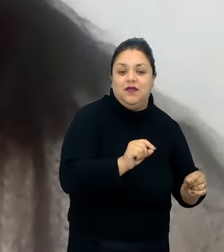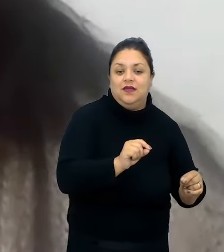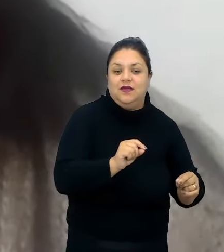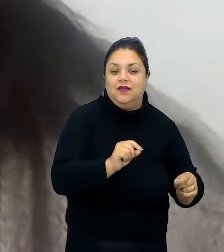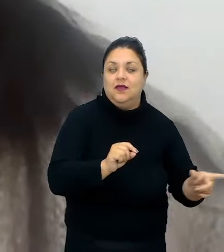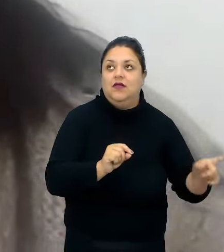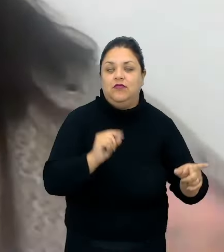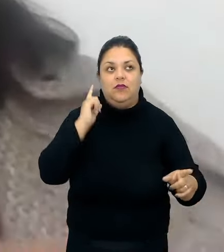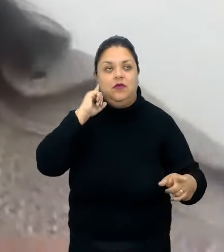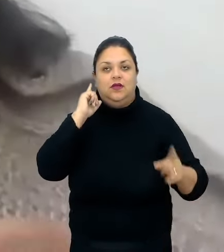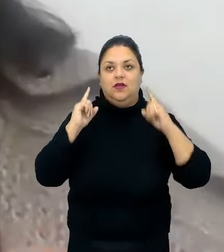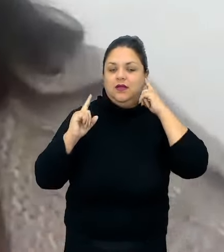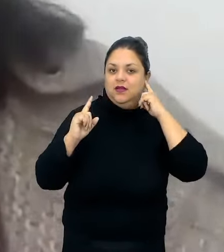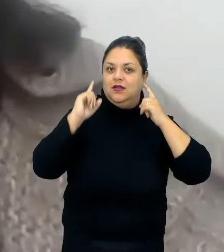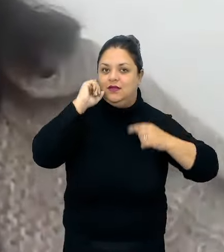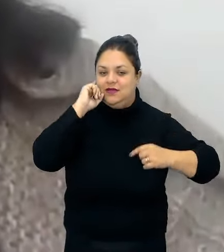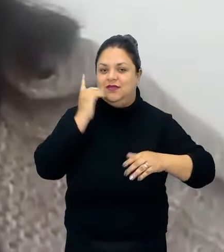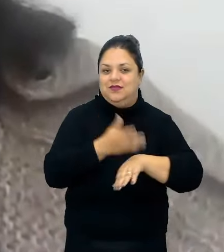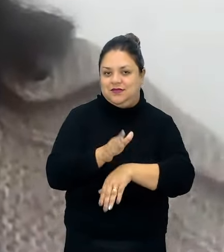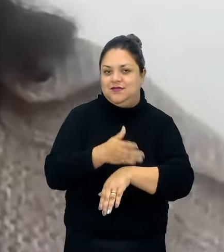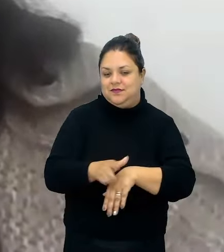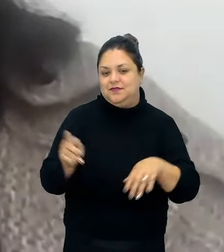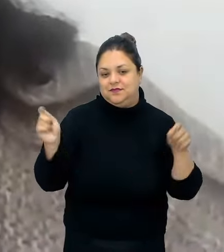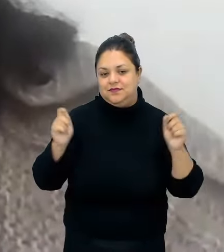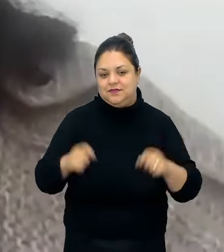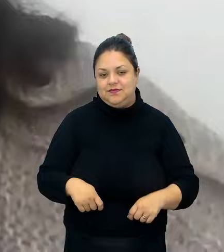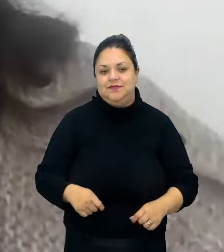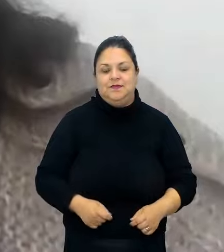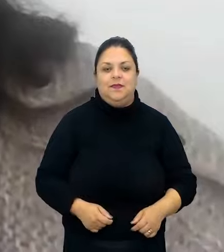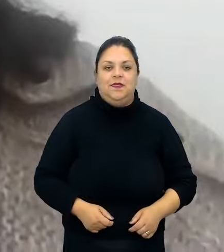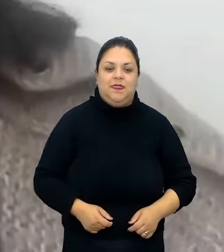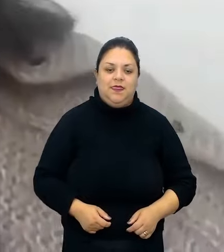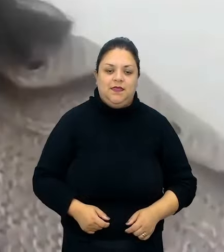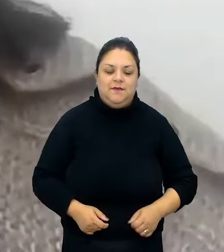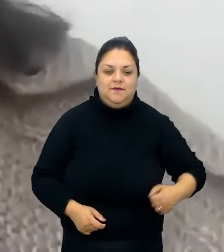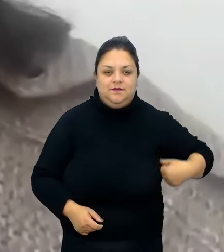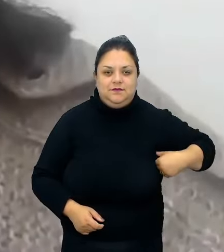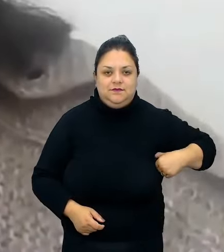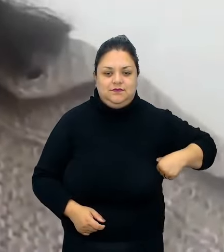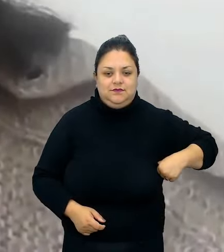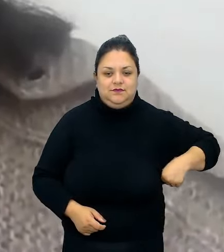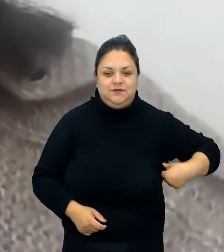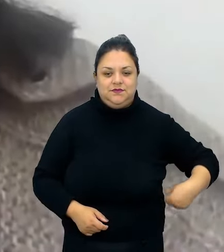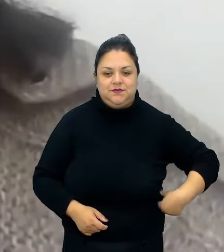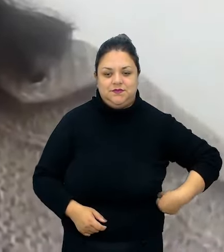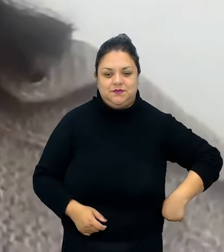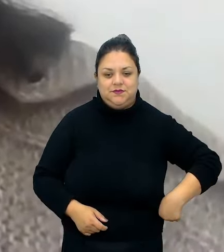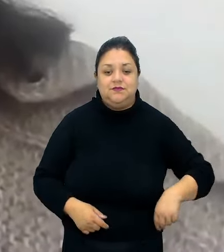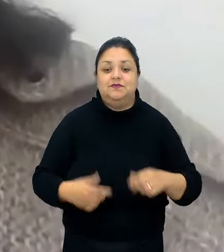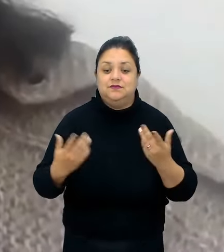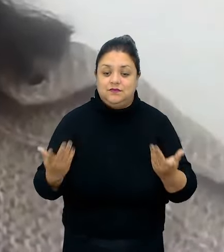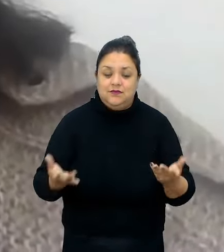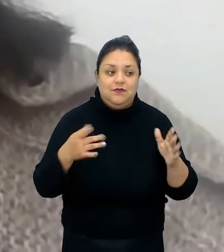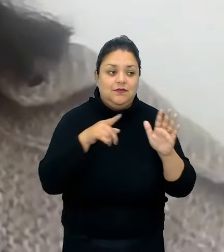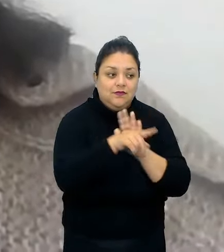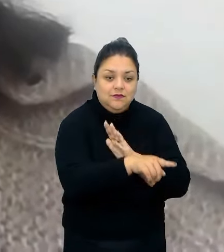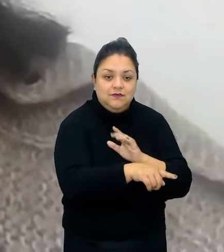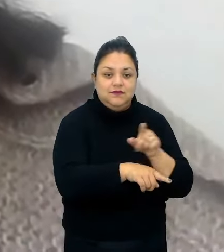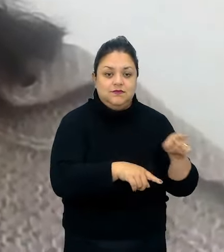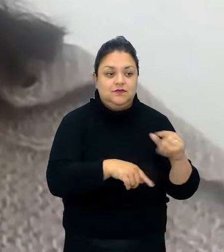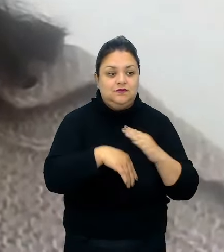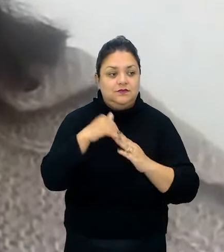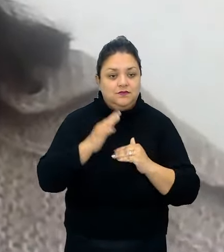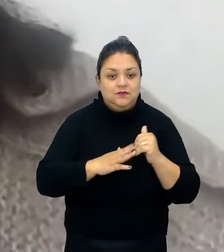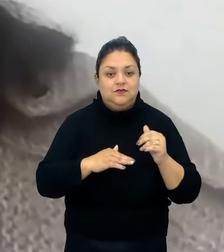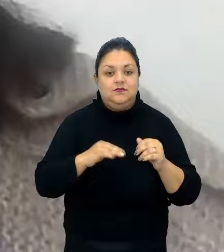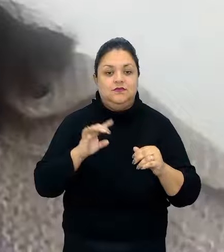outro barulho. Então, a gente poder estar informando, né? Eu acho que isso, de pensar que a orientação e mobilidade não